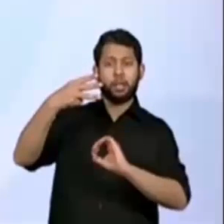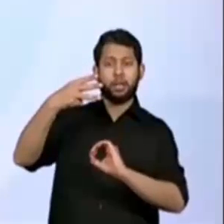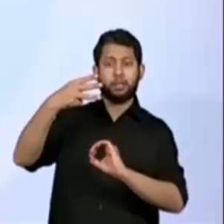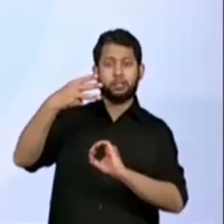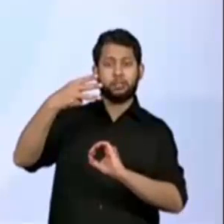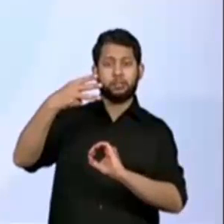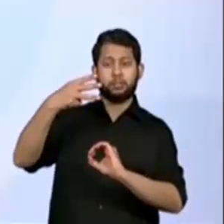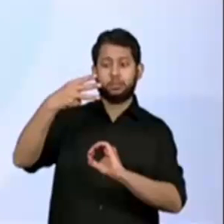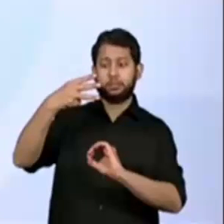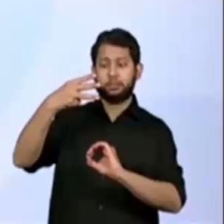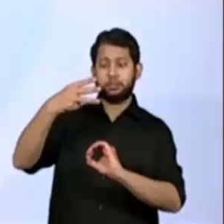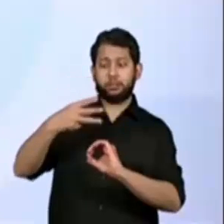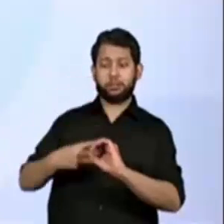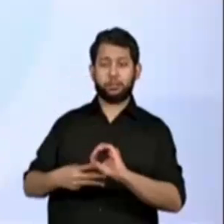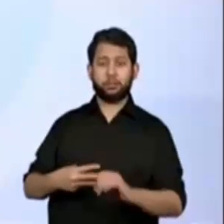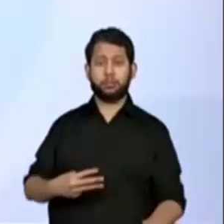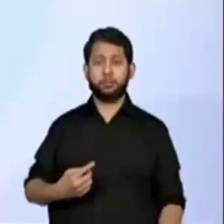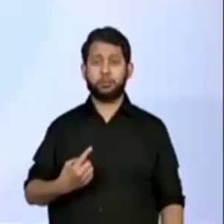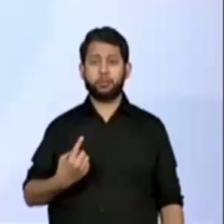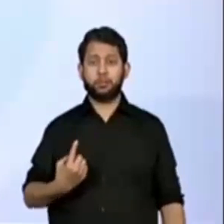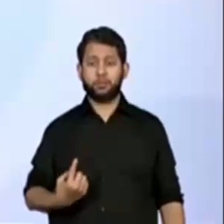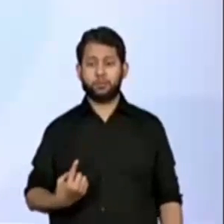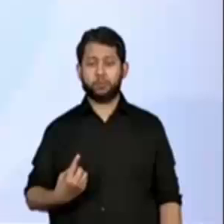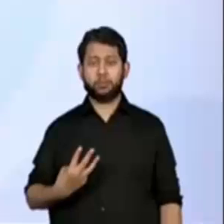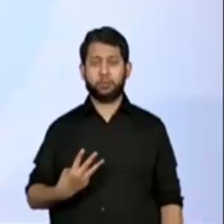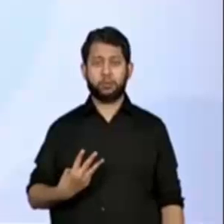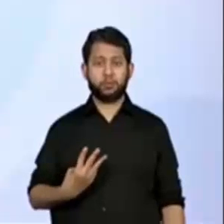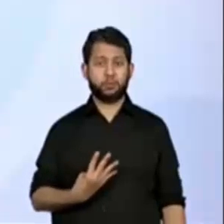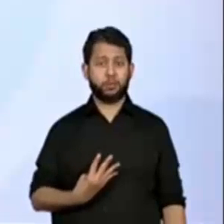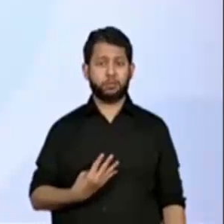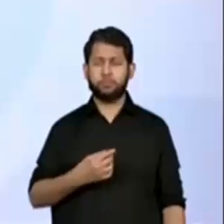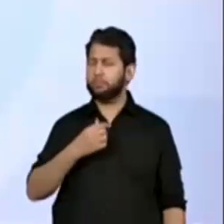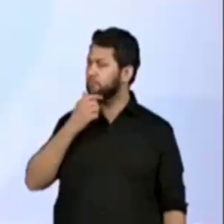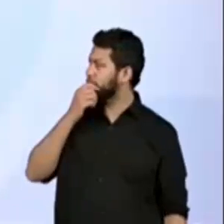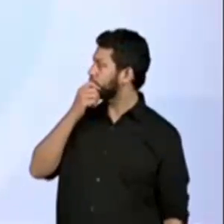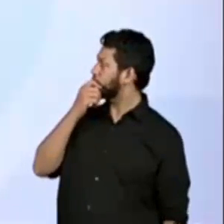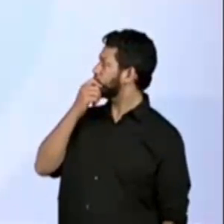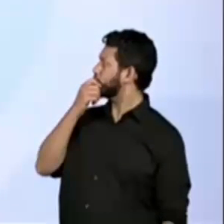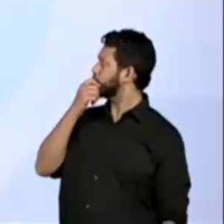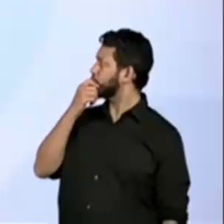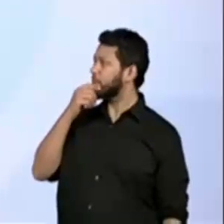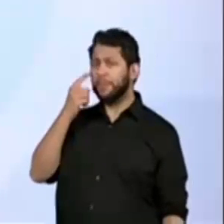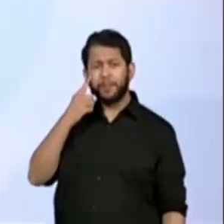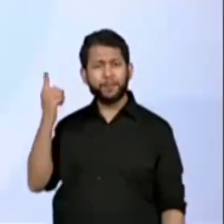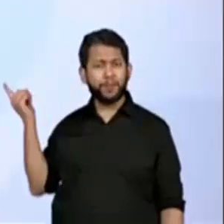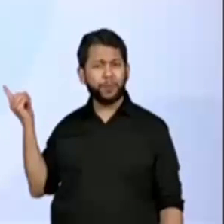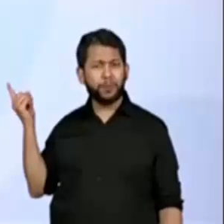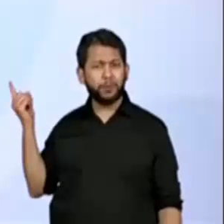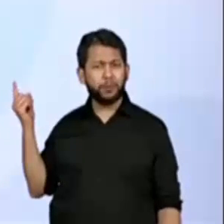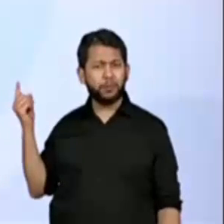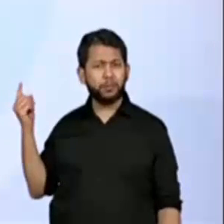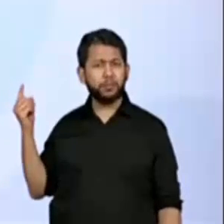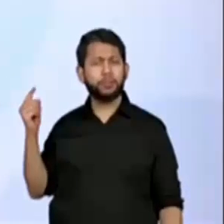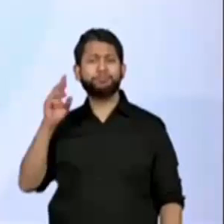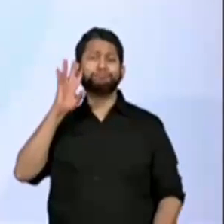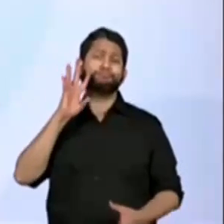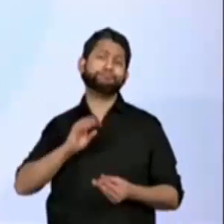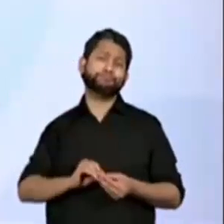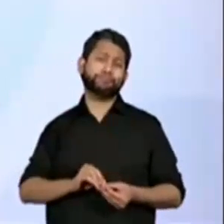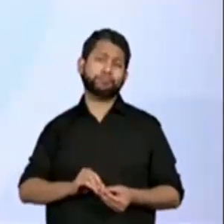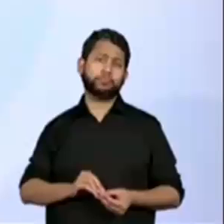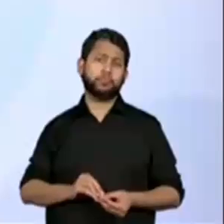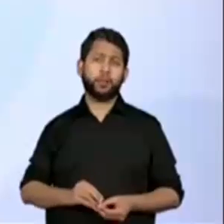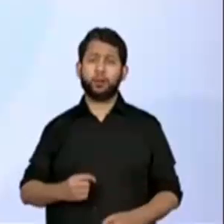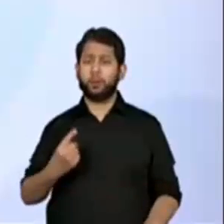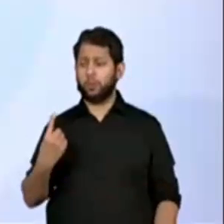0, 3. E esse 1 eu vou descer. A primeira coisa que eu percebo é que o resultado dos